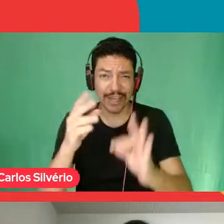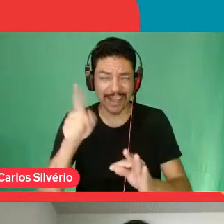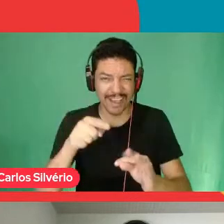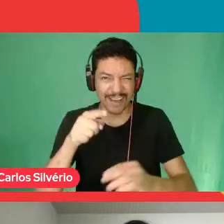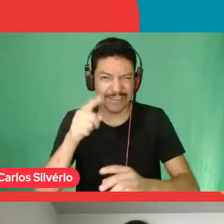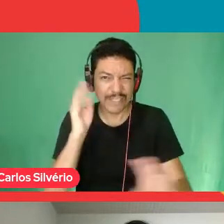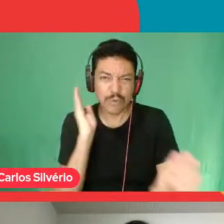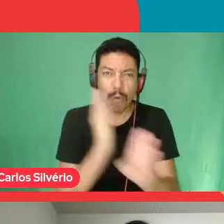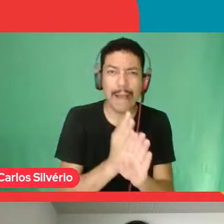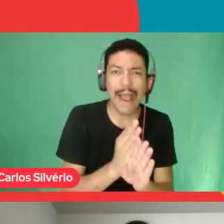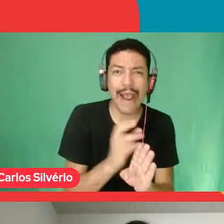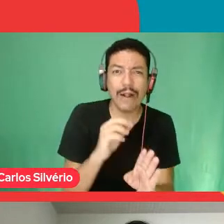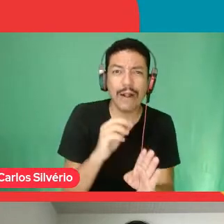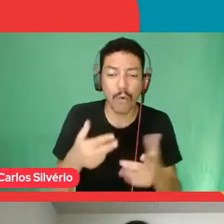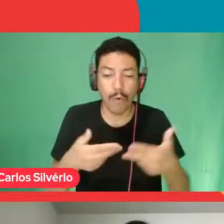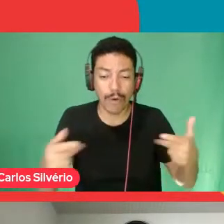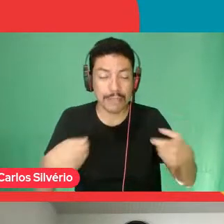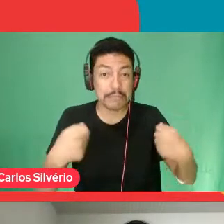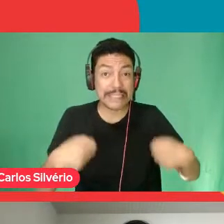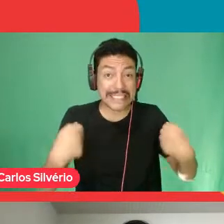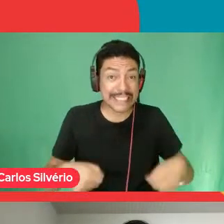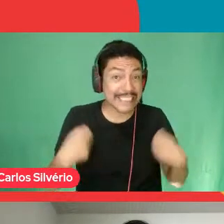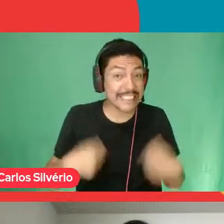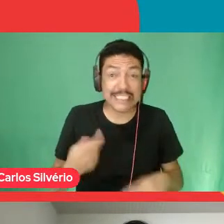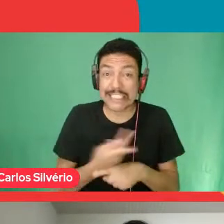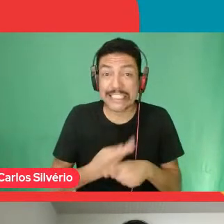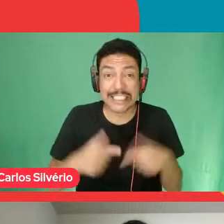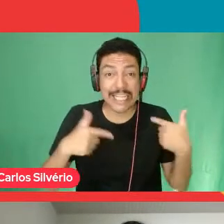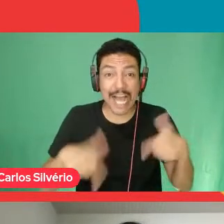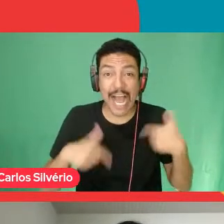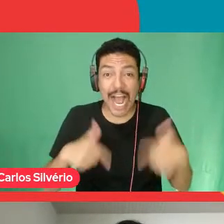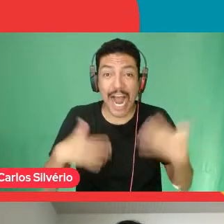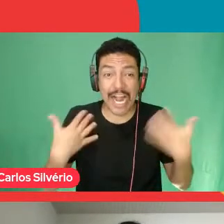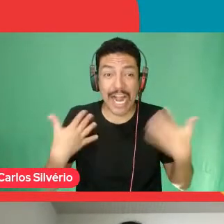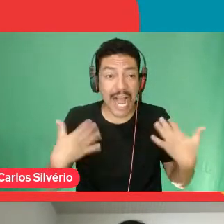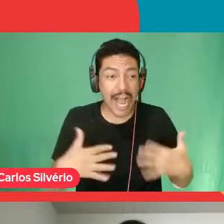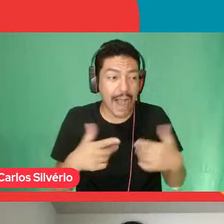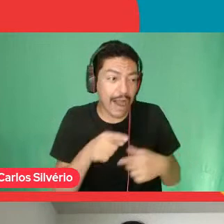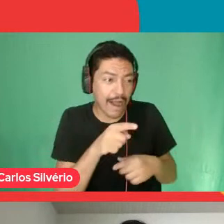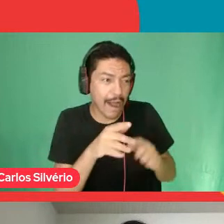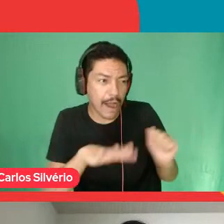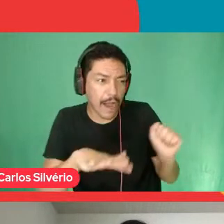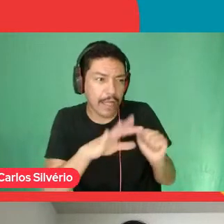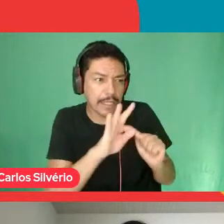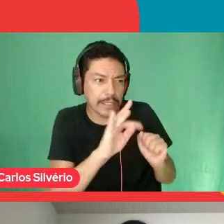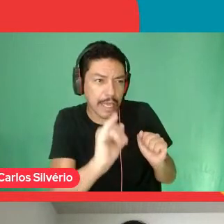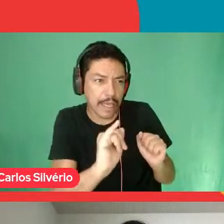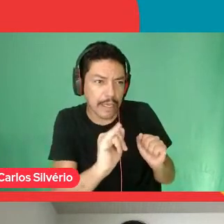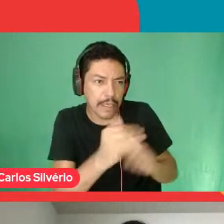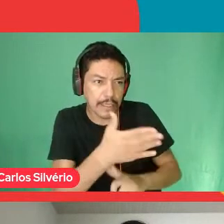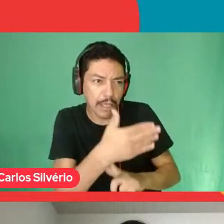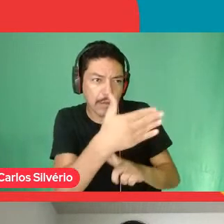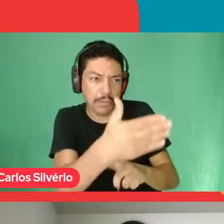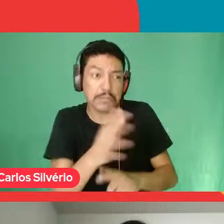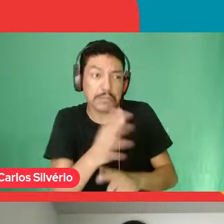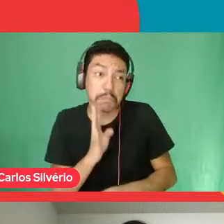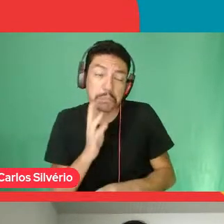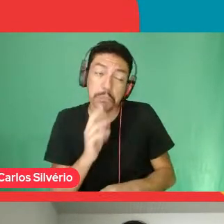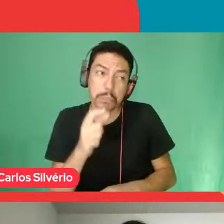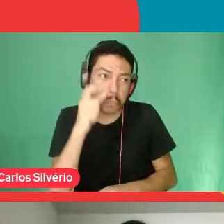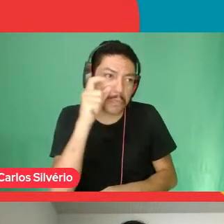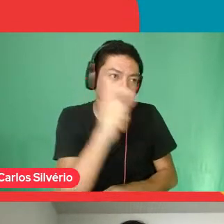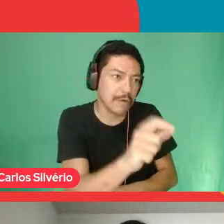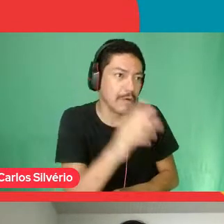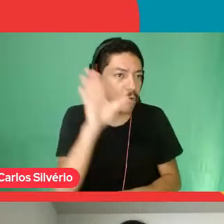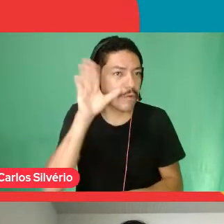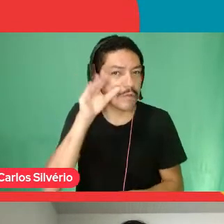se foi um momento de necessidade, de preciso arrumar um emprego, né? E achei que a área de tecnologia é uma área legal? Ou não, sempre